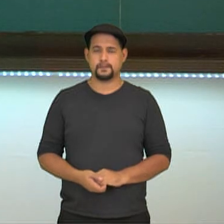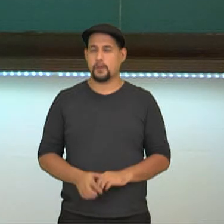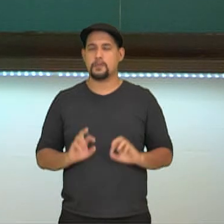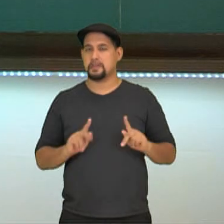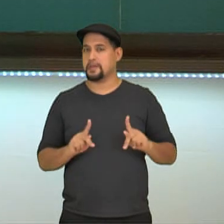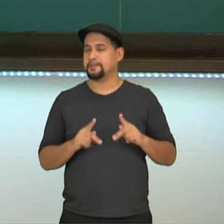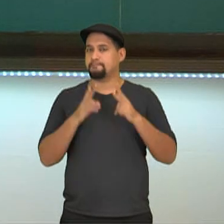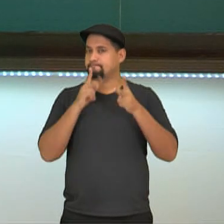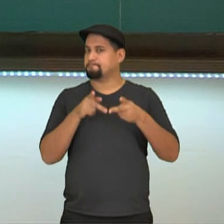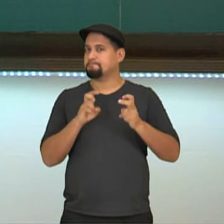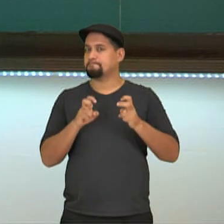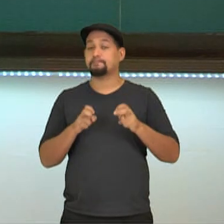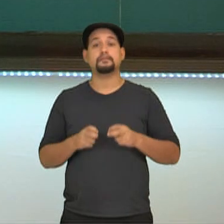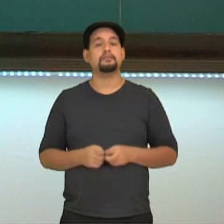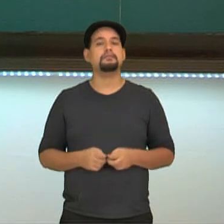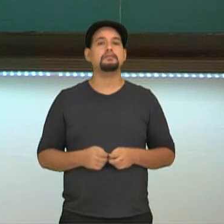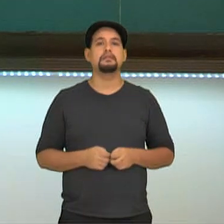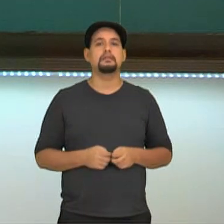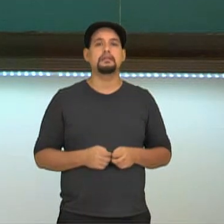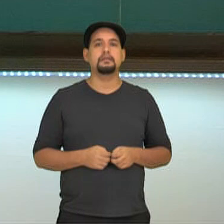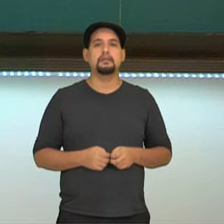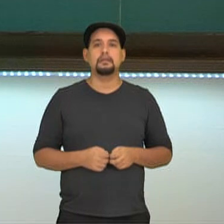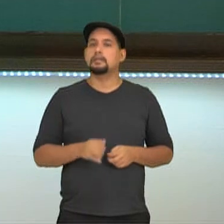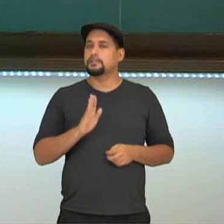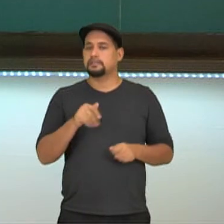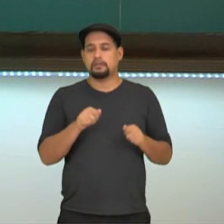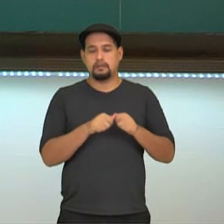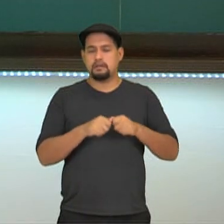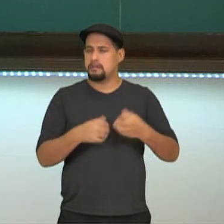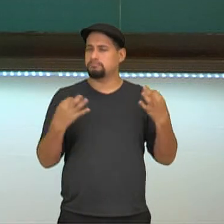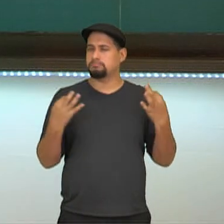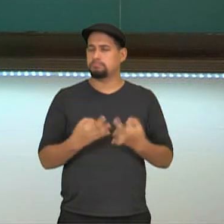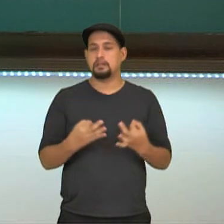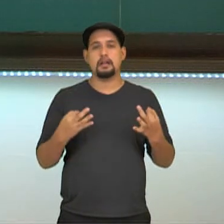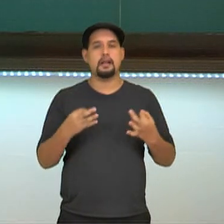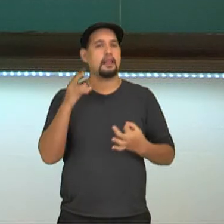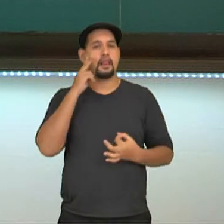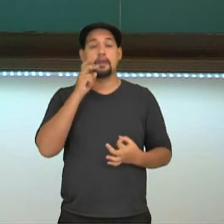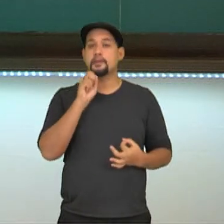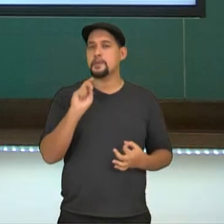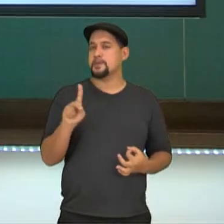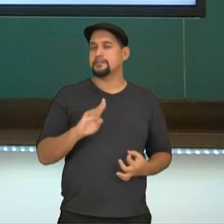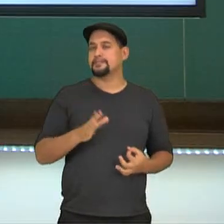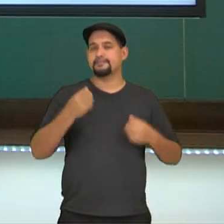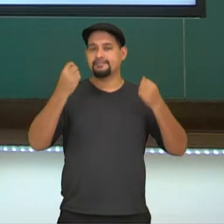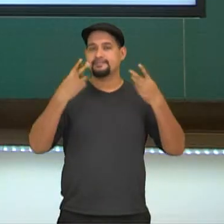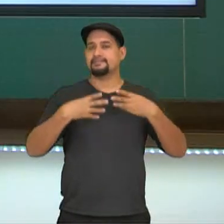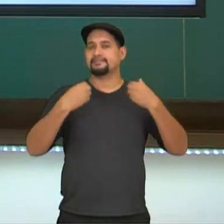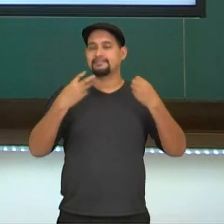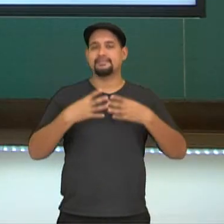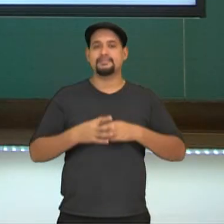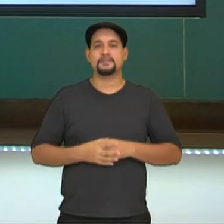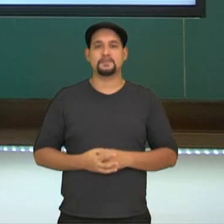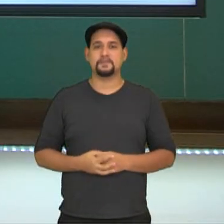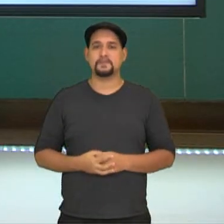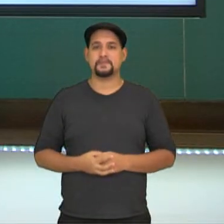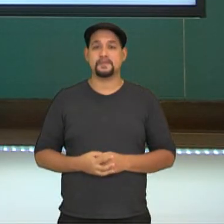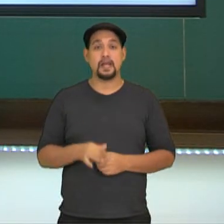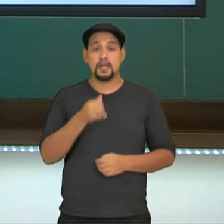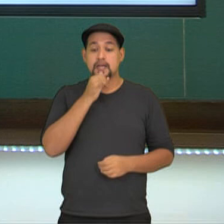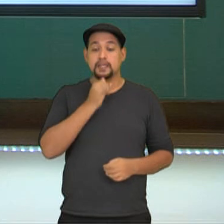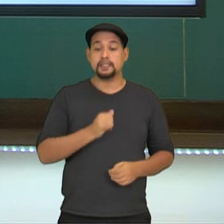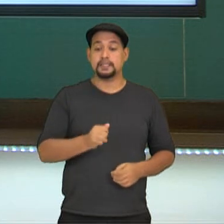Ok, olha só. Agora, se você fez direitinho, você deve ter lembrado que o professor acabou de falar que quando a carga